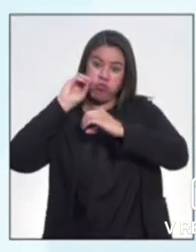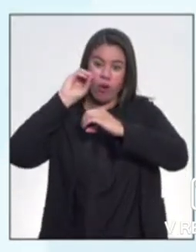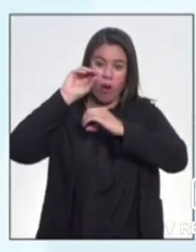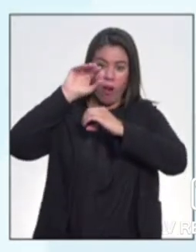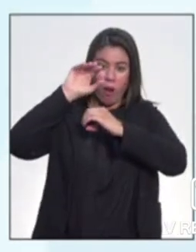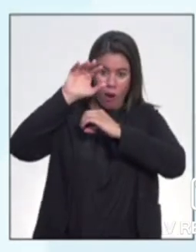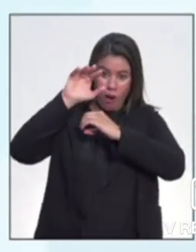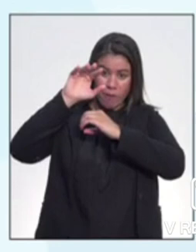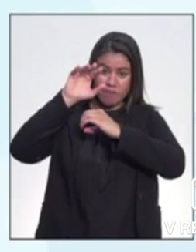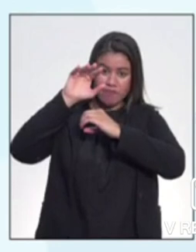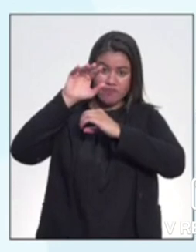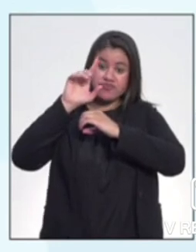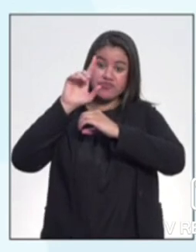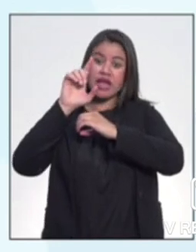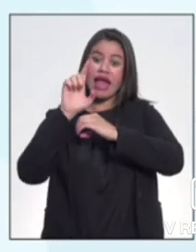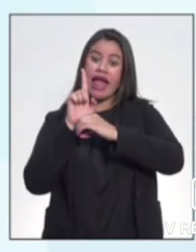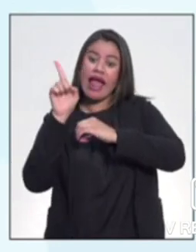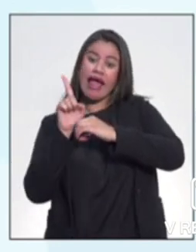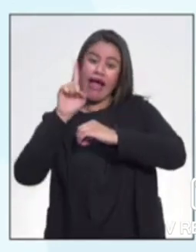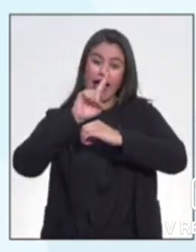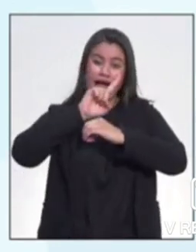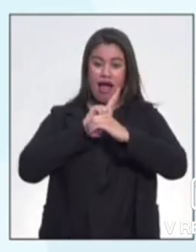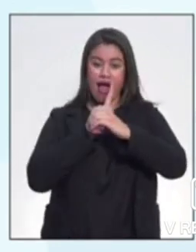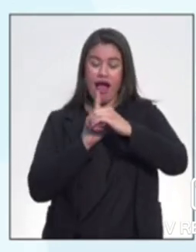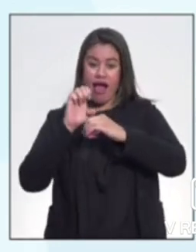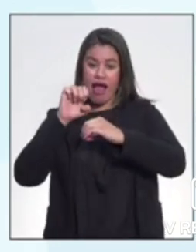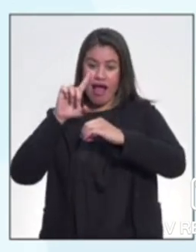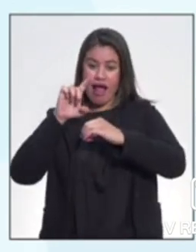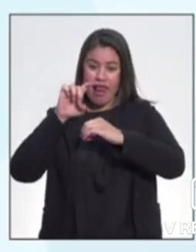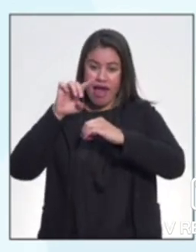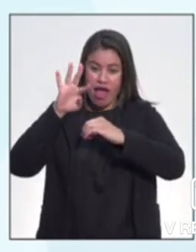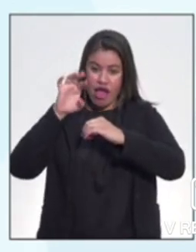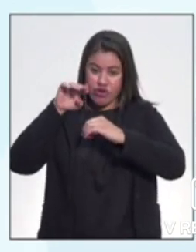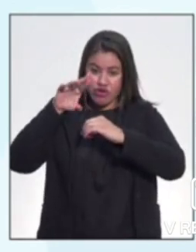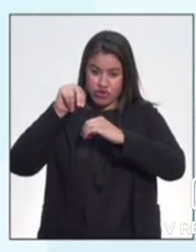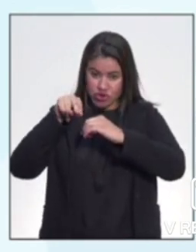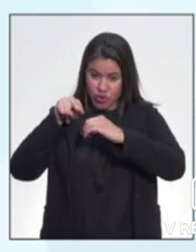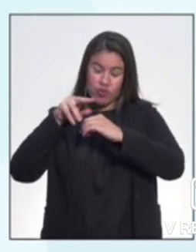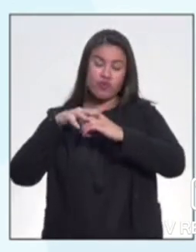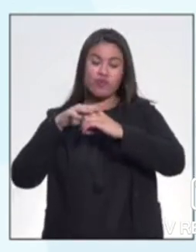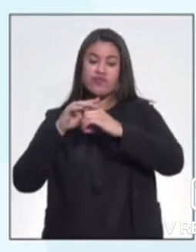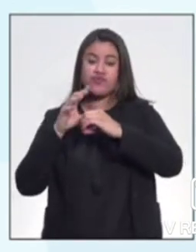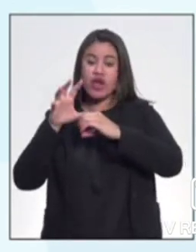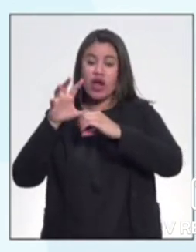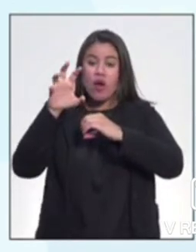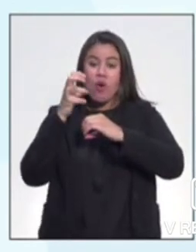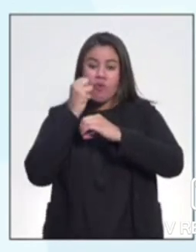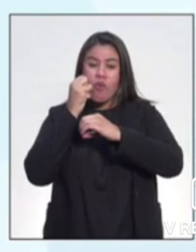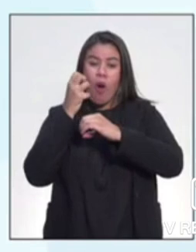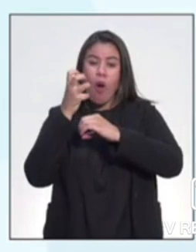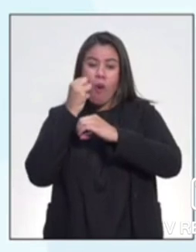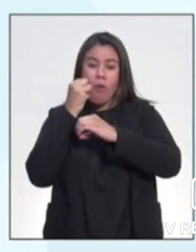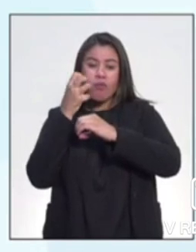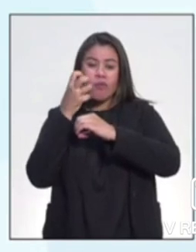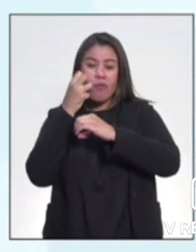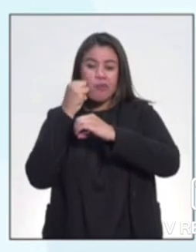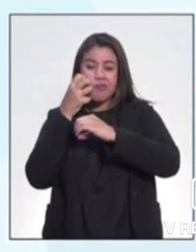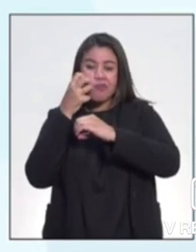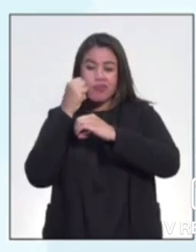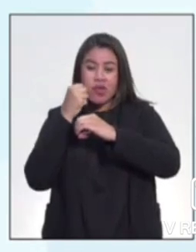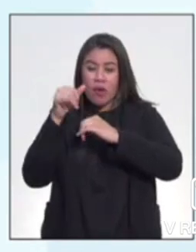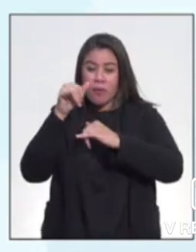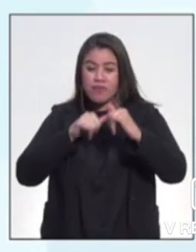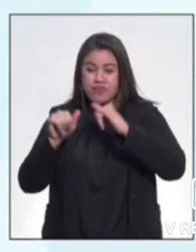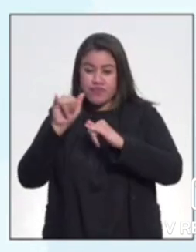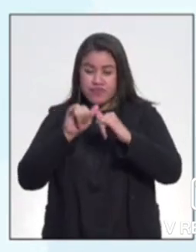interna. Ou melhor, da camada interna para a mais externa. Então, quando ele absorve energia, vocês olharem aqui no exemplo, ó.